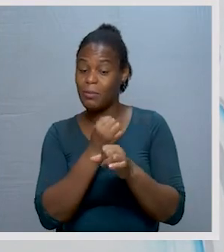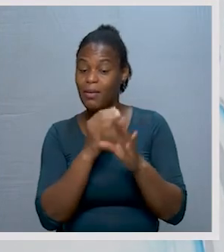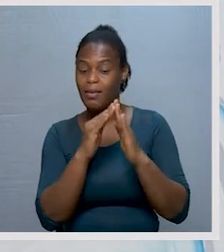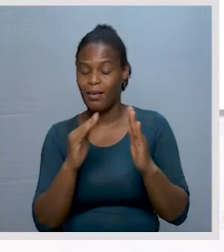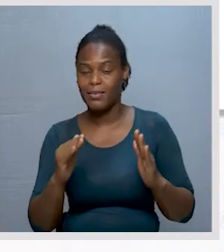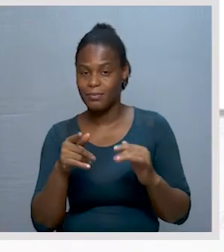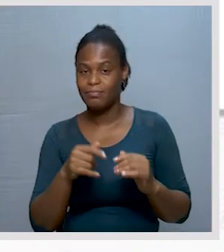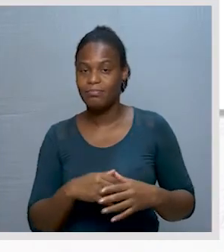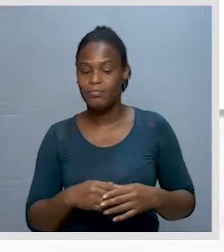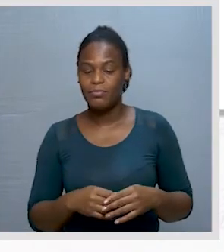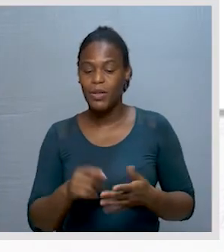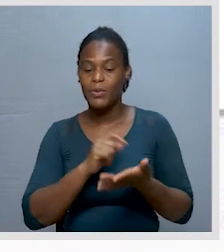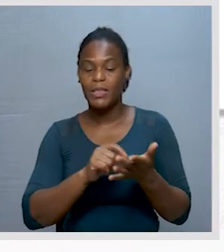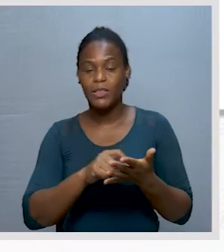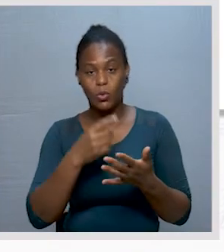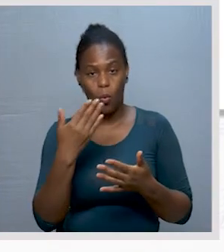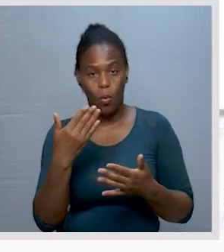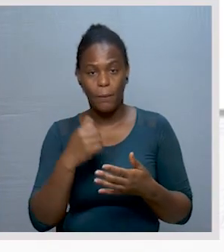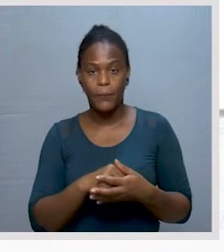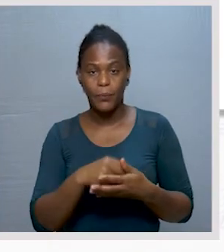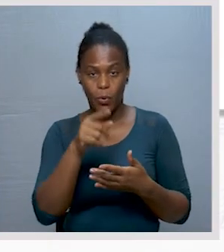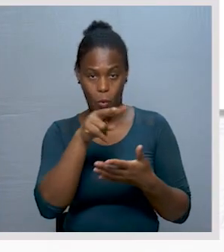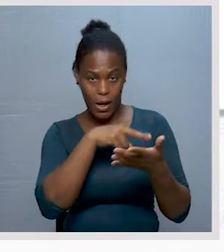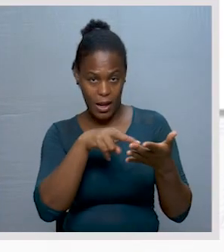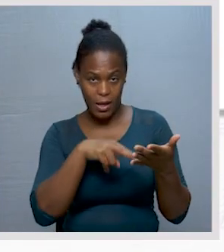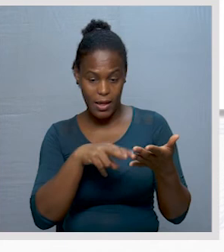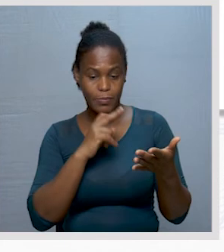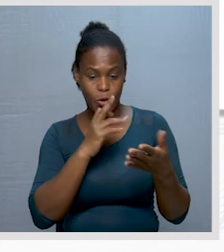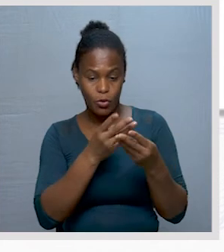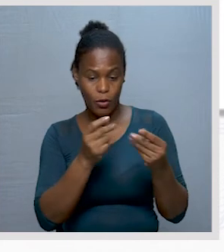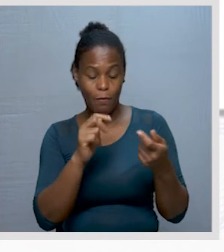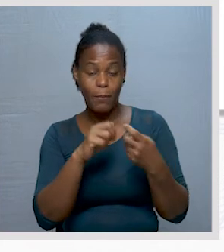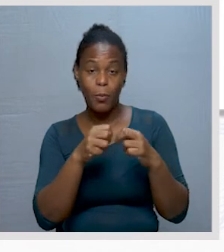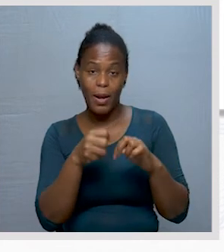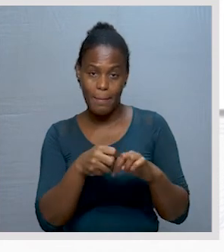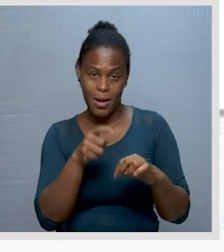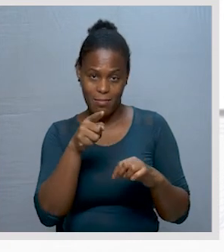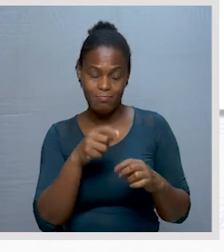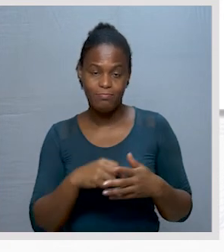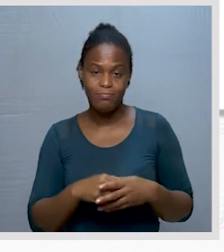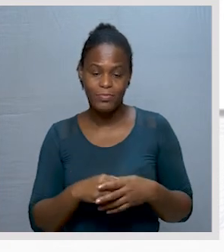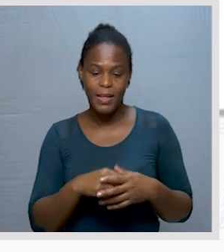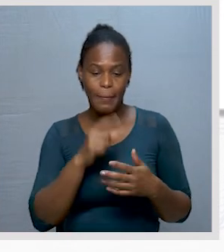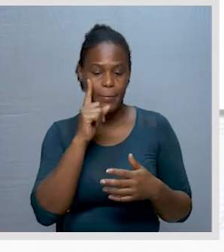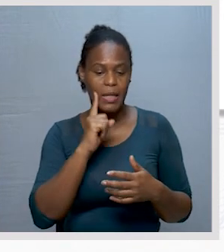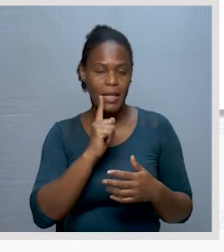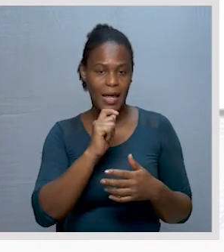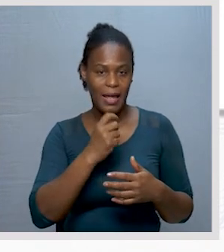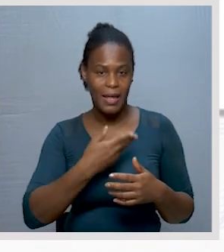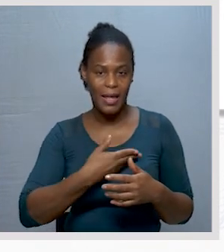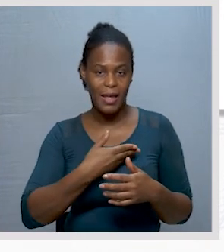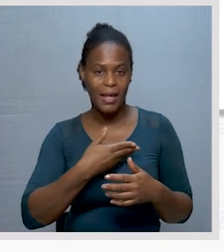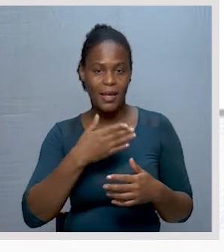casa. E, no exercício 1, lê e resolve o seguinte problema. A